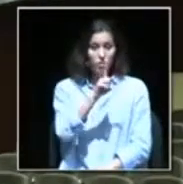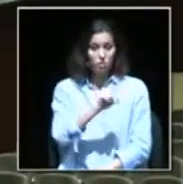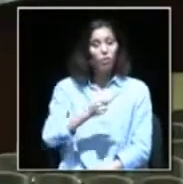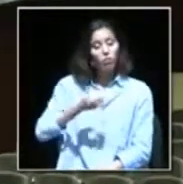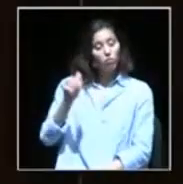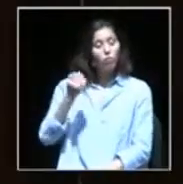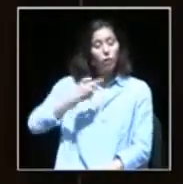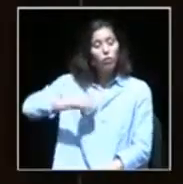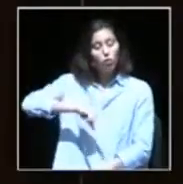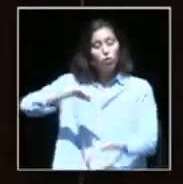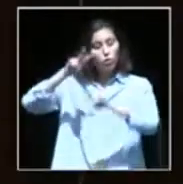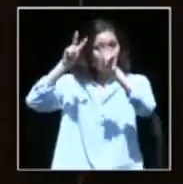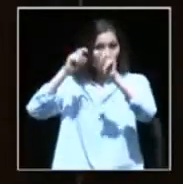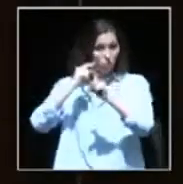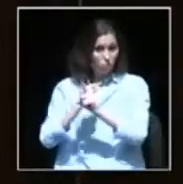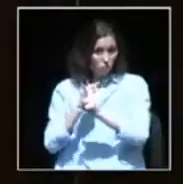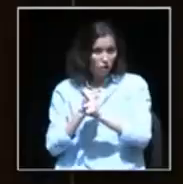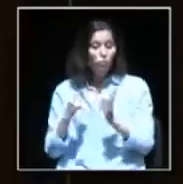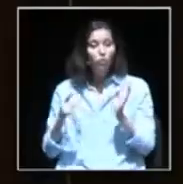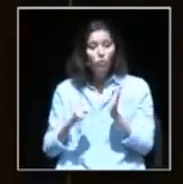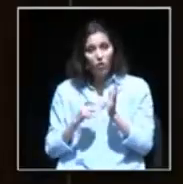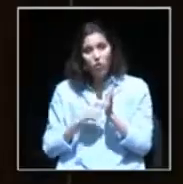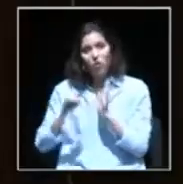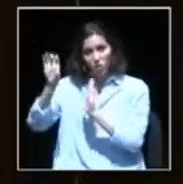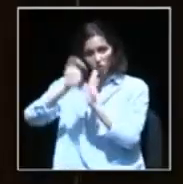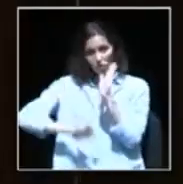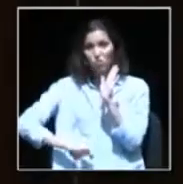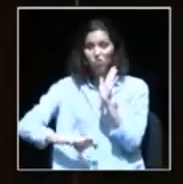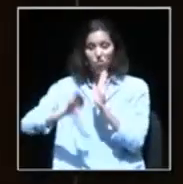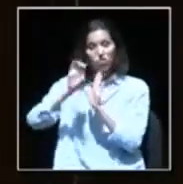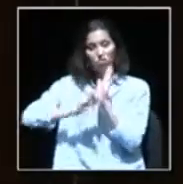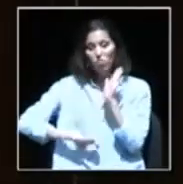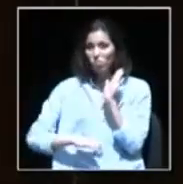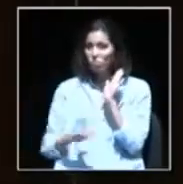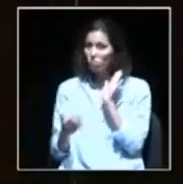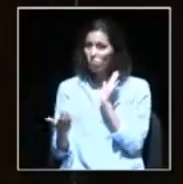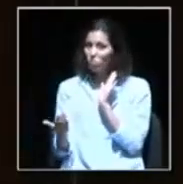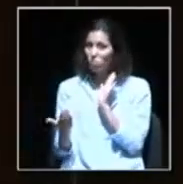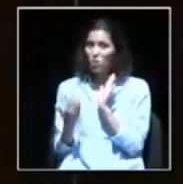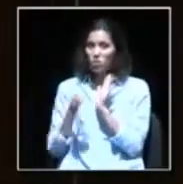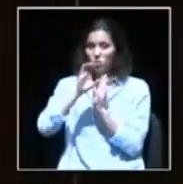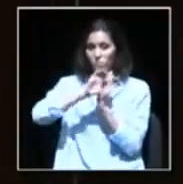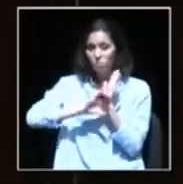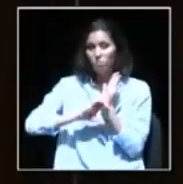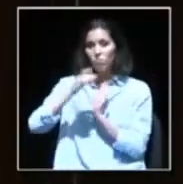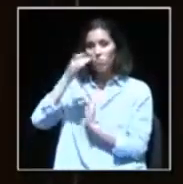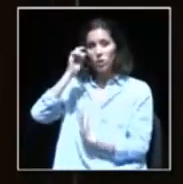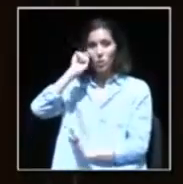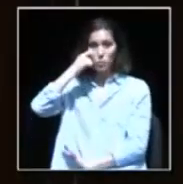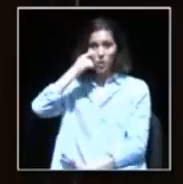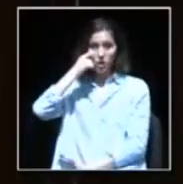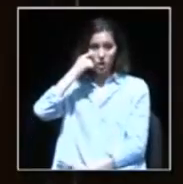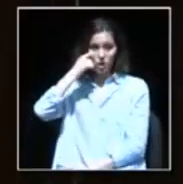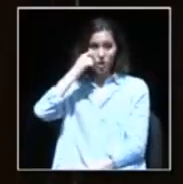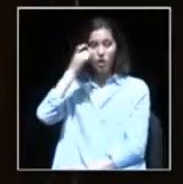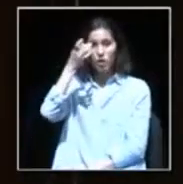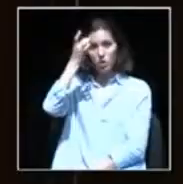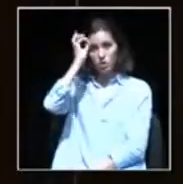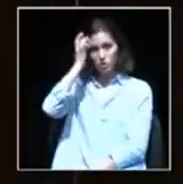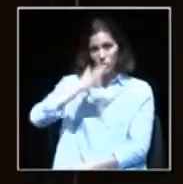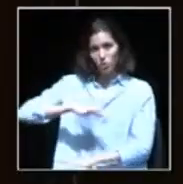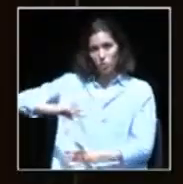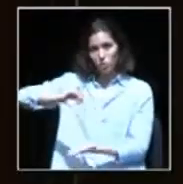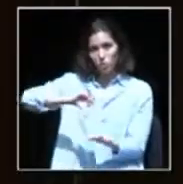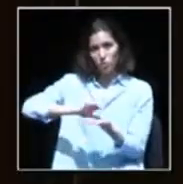que neste assunto e nesta questão da falta de condições que atinge o Regimento de Sapadores Bombeiros de Lisboa,